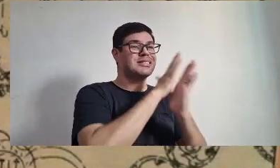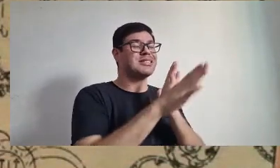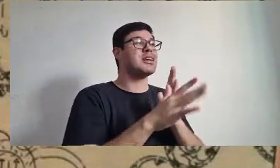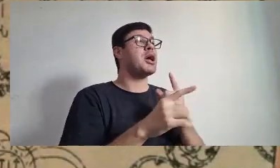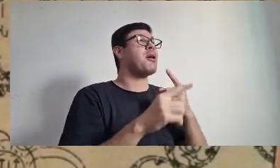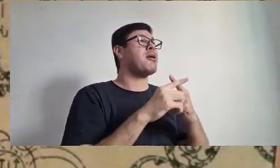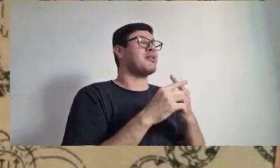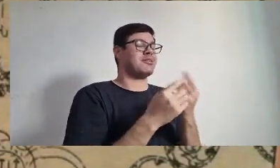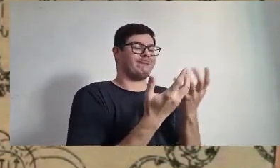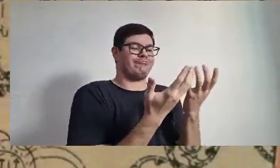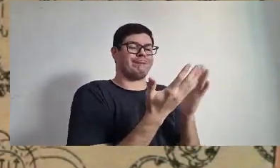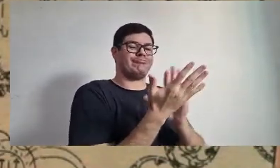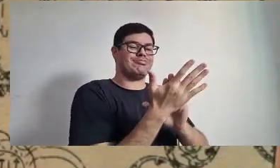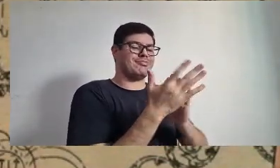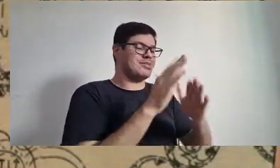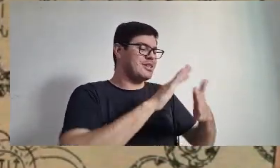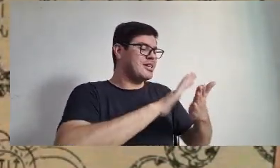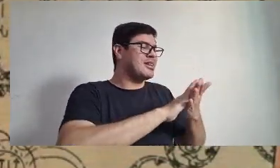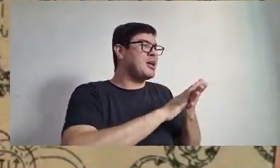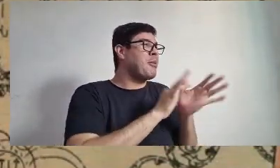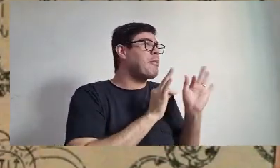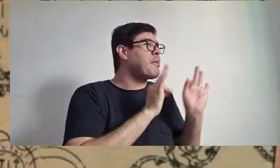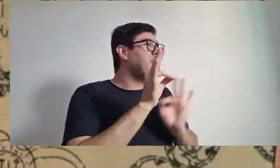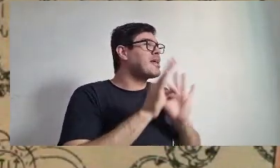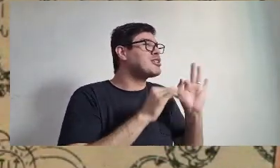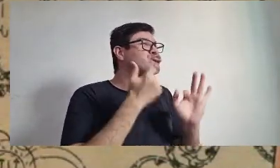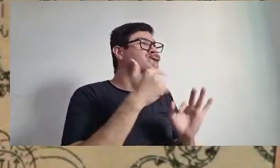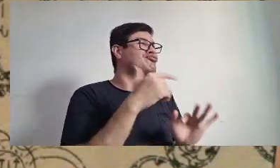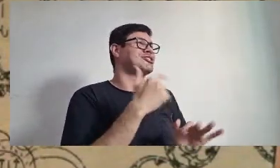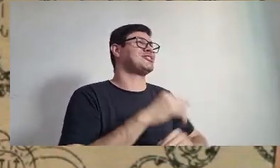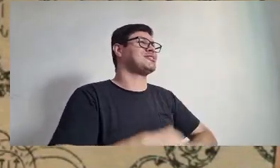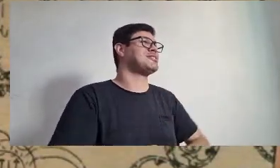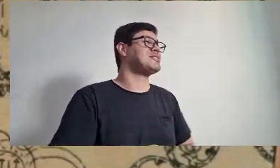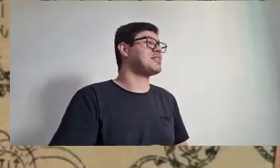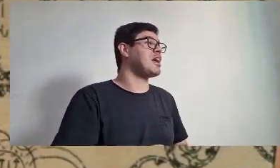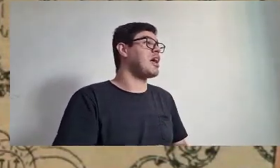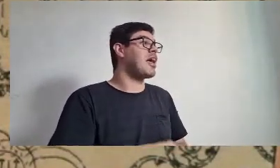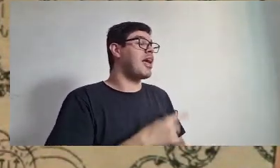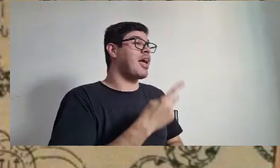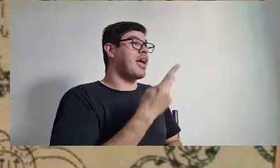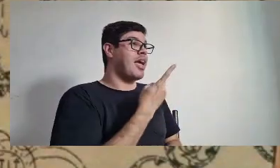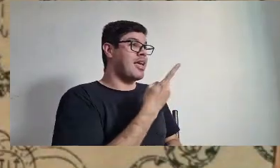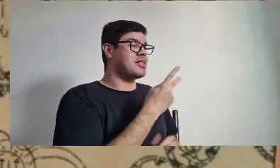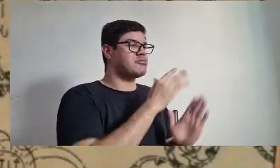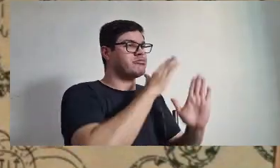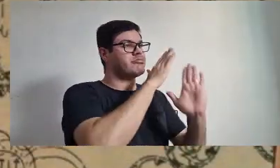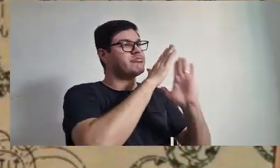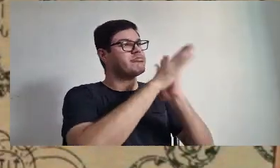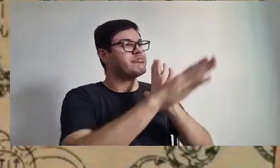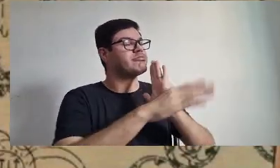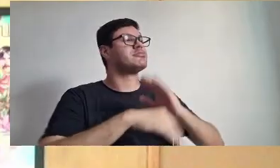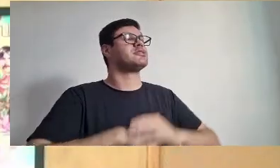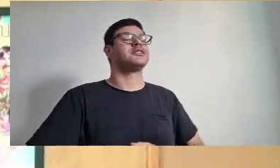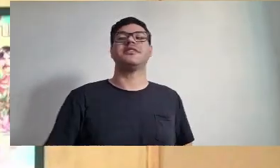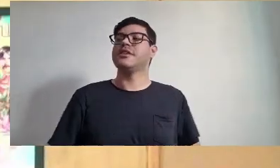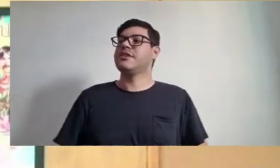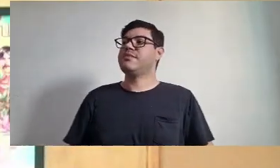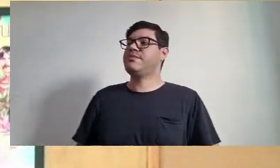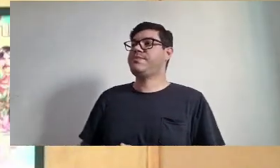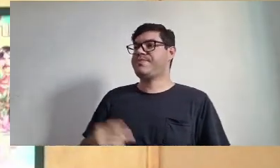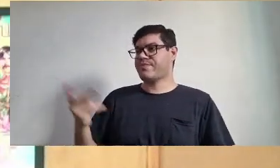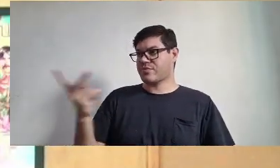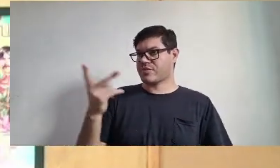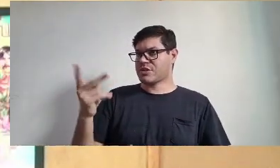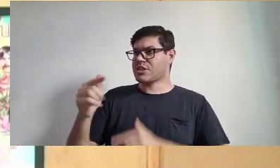estavam preparadas, não eram mãos calejadas. Eles saíam porque formava bolhas. Já eram porque o senhor tinha trabalhado na pá, né? A